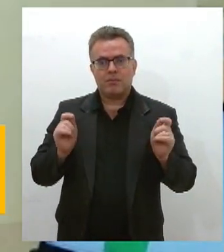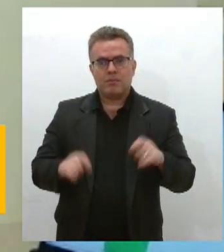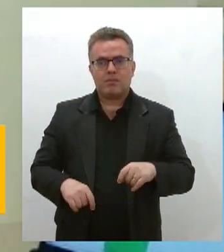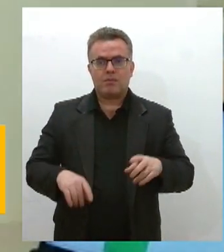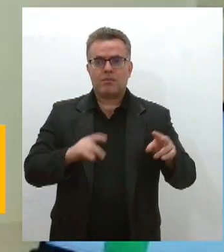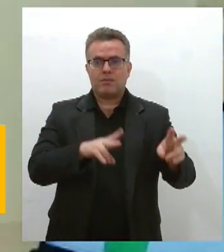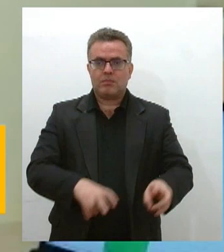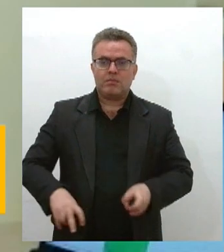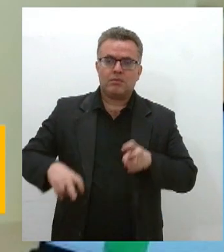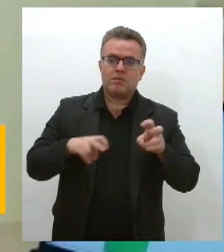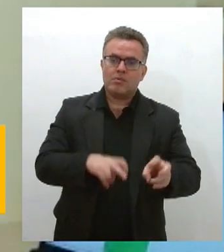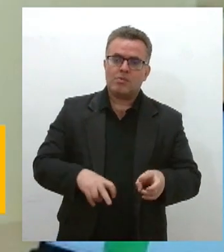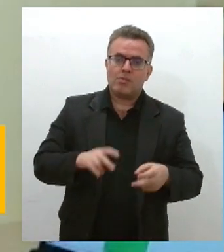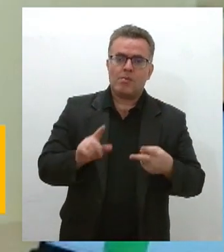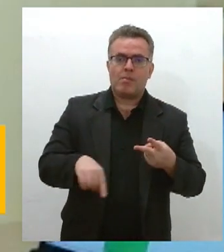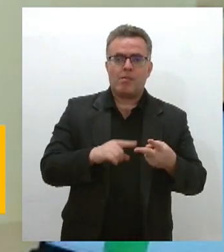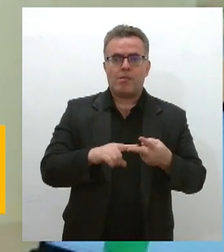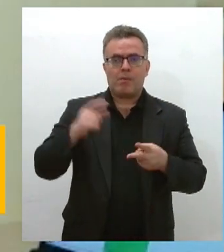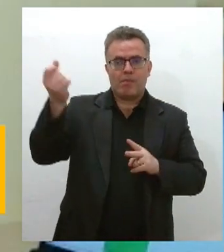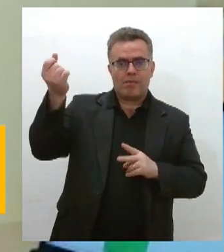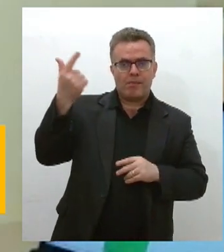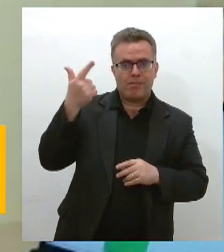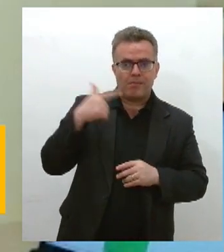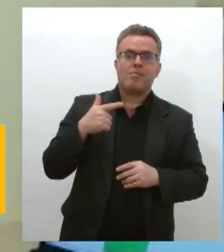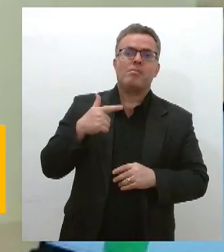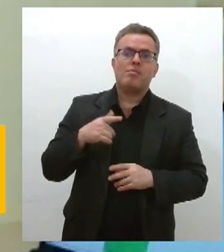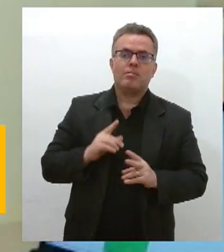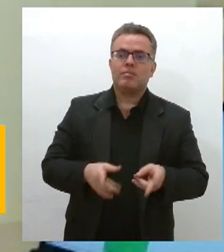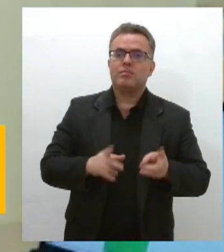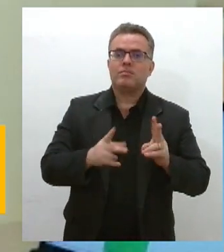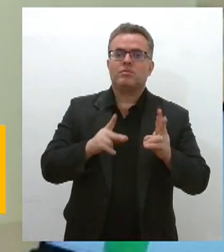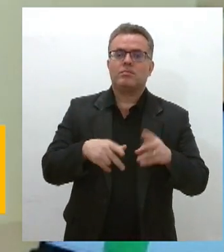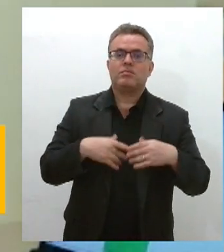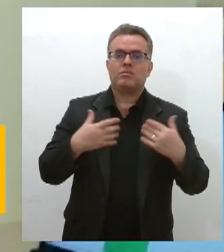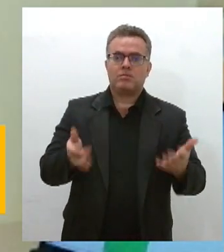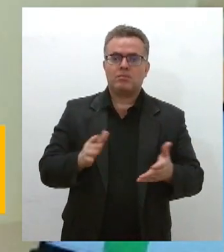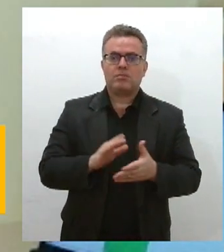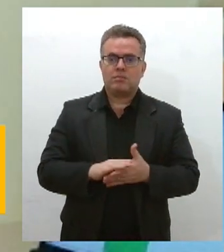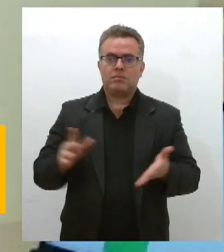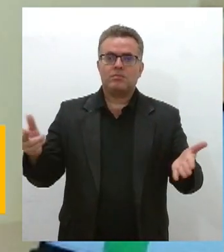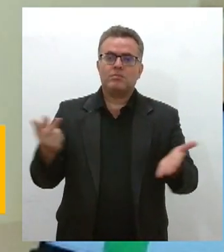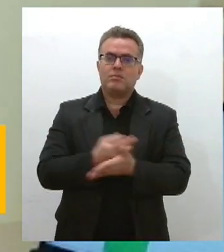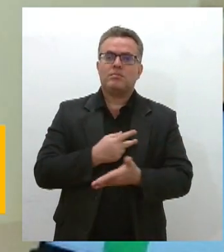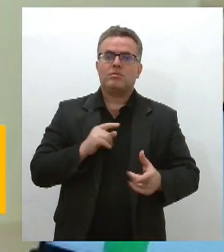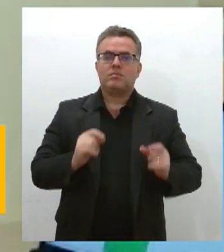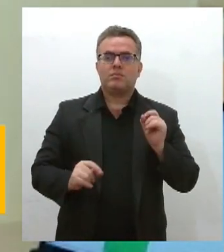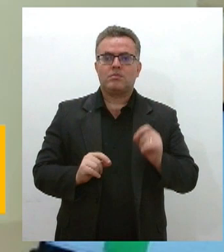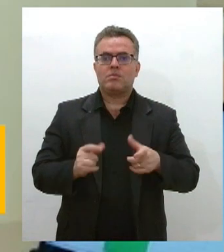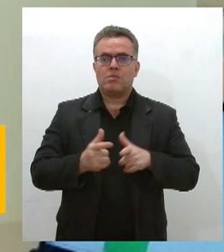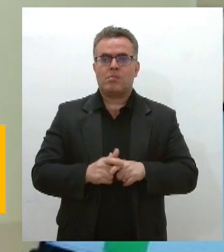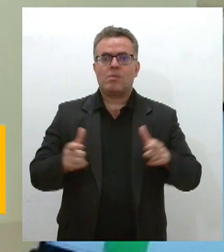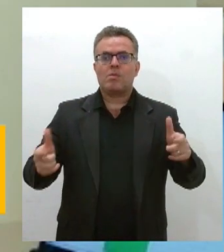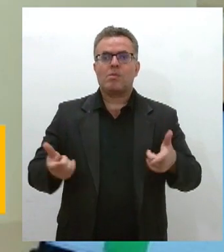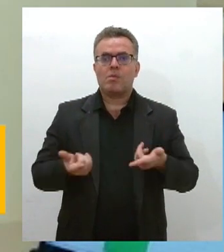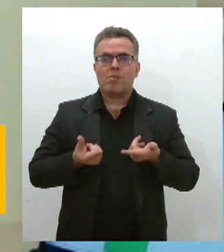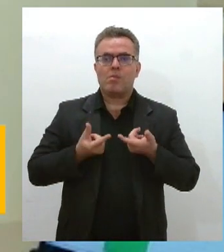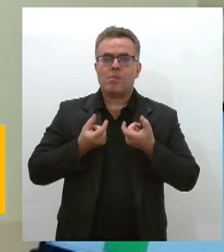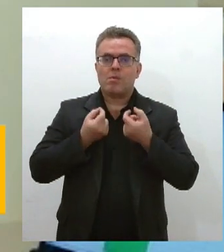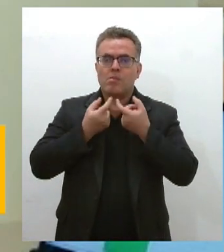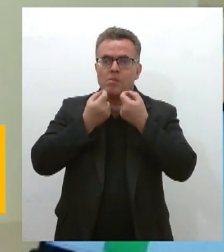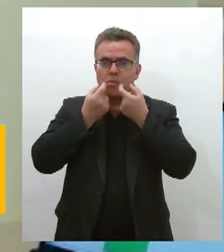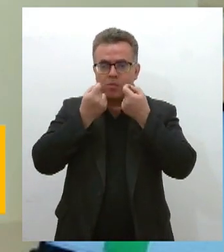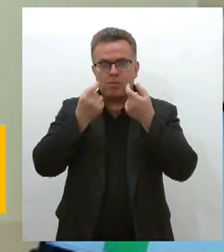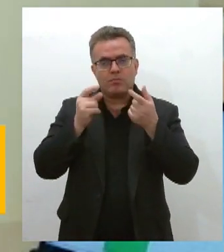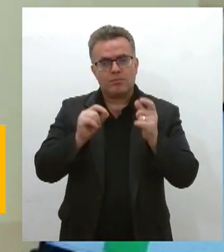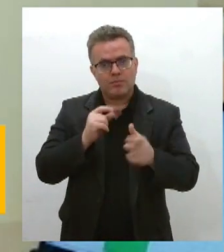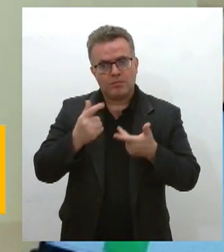então trabalha ao sol, exposto diretamente à radiação solar, e isso faz com que ele, na grande maioria dos casos, desenvolva algumas lesões